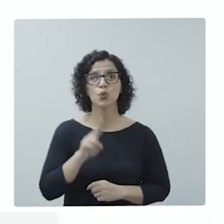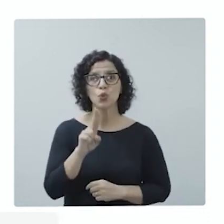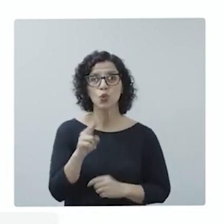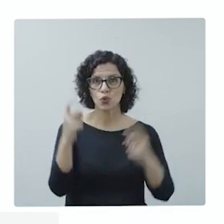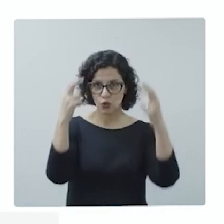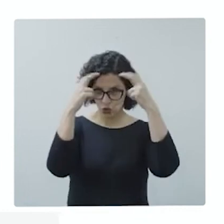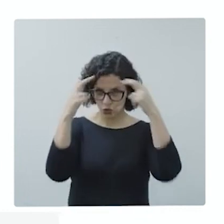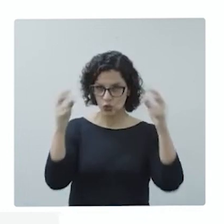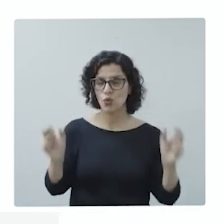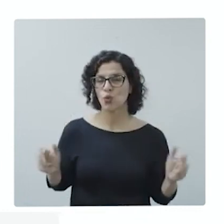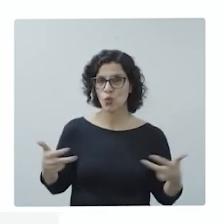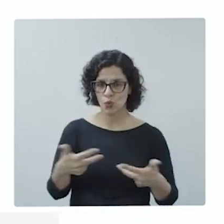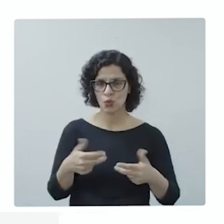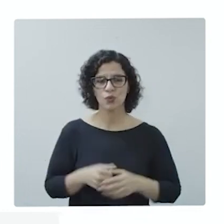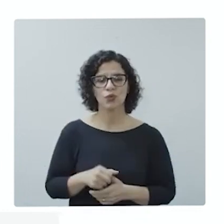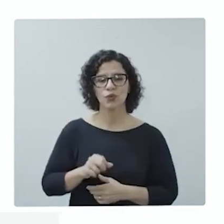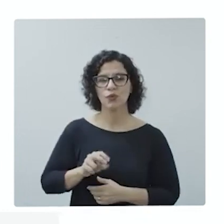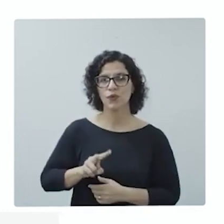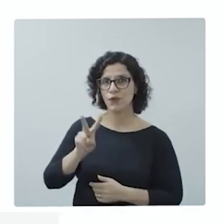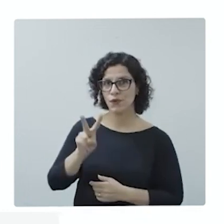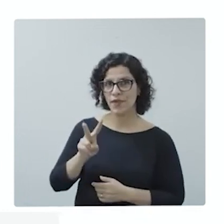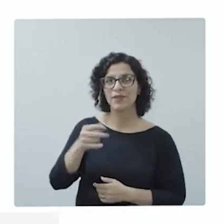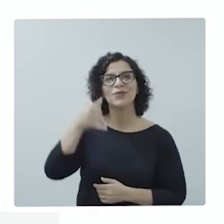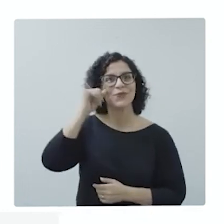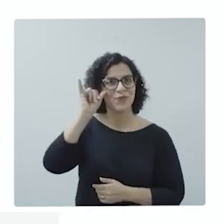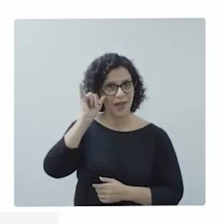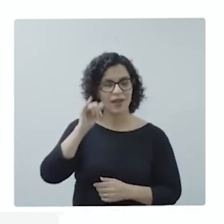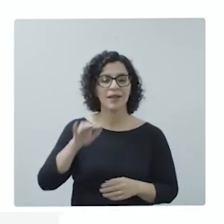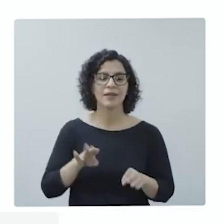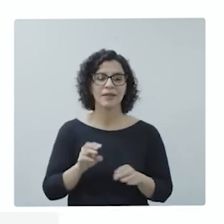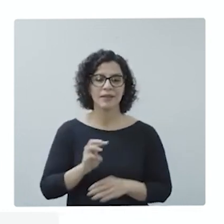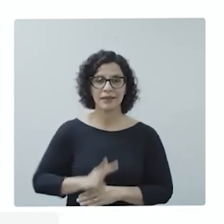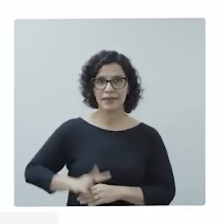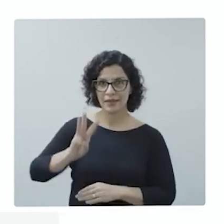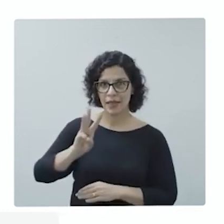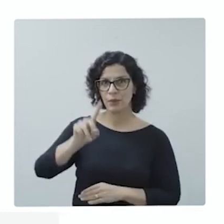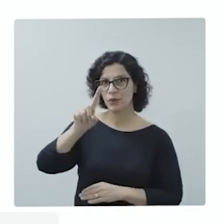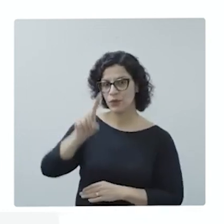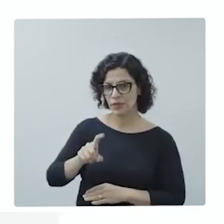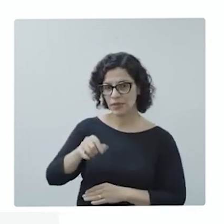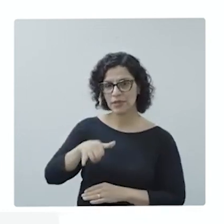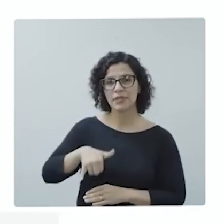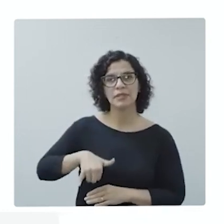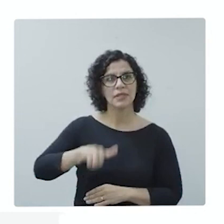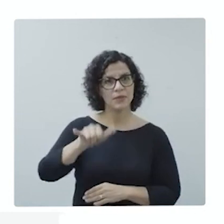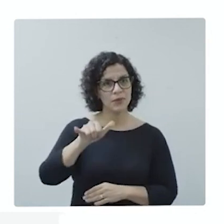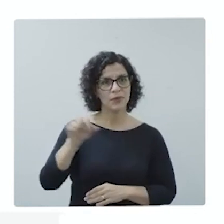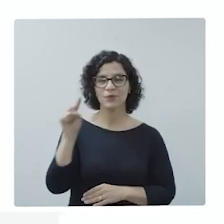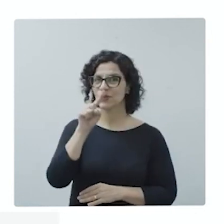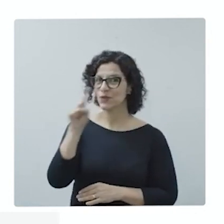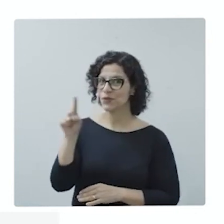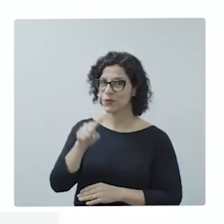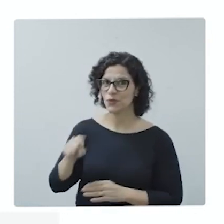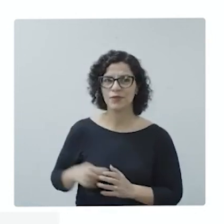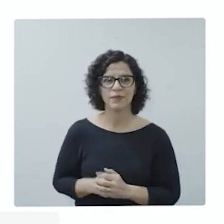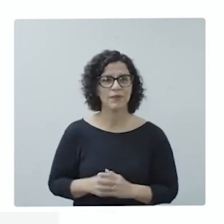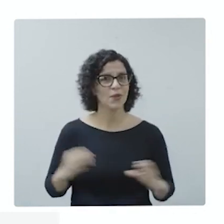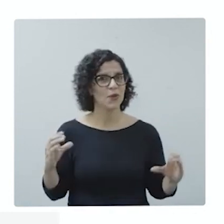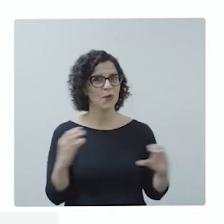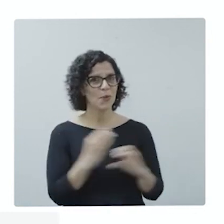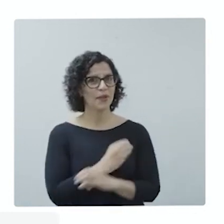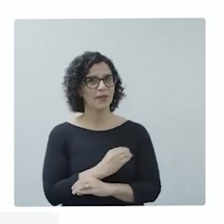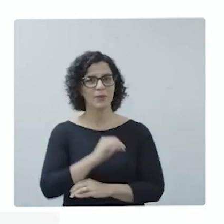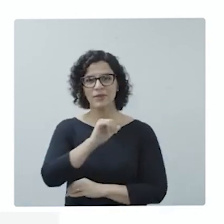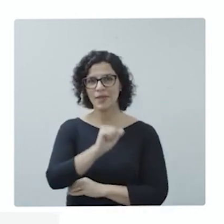de urso, a letra V de vaca, W, X, Y e Z.